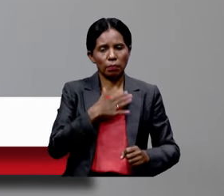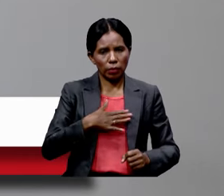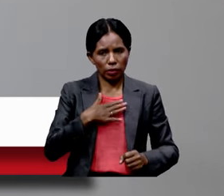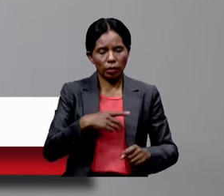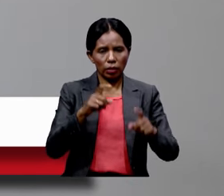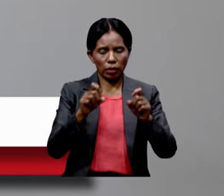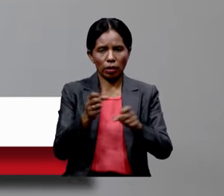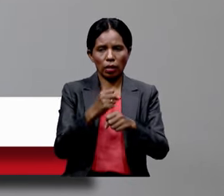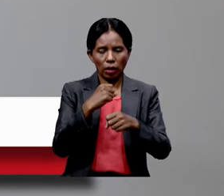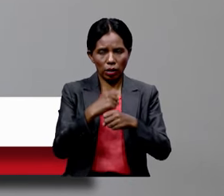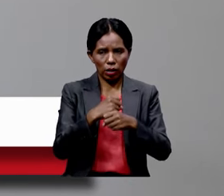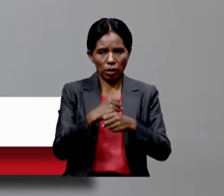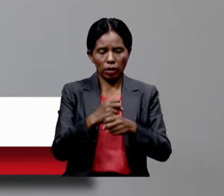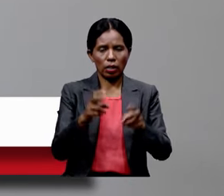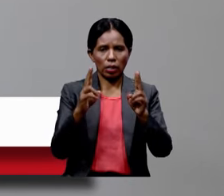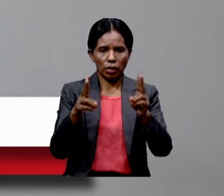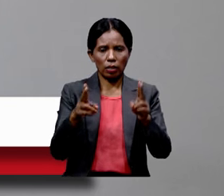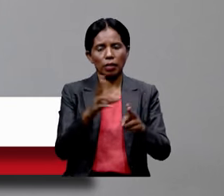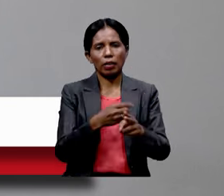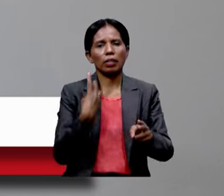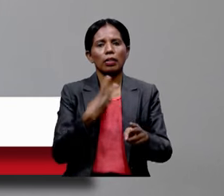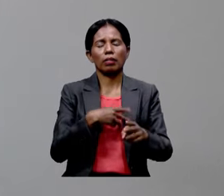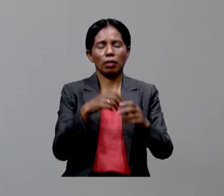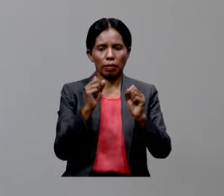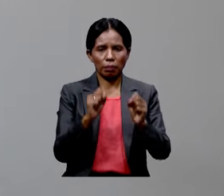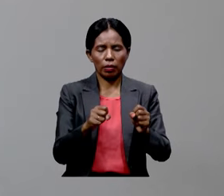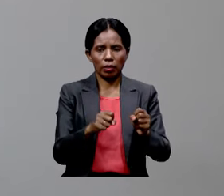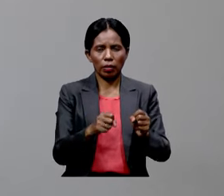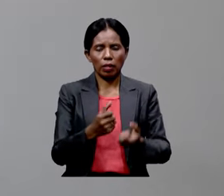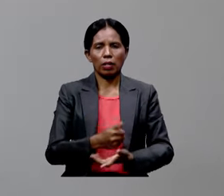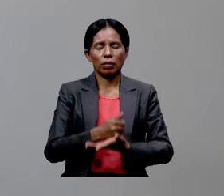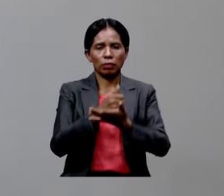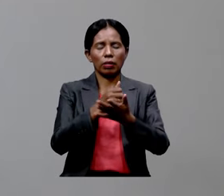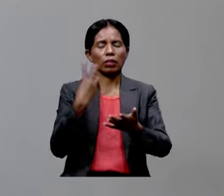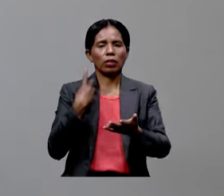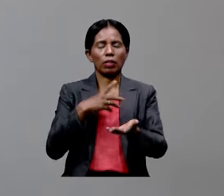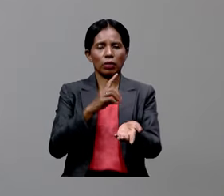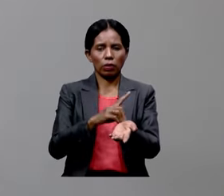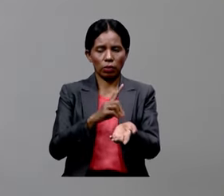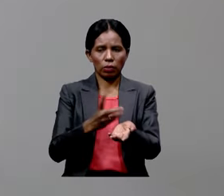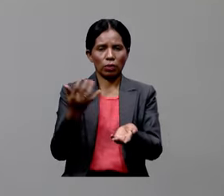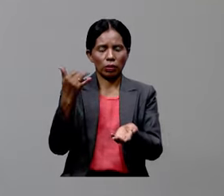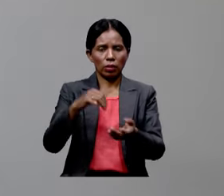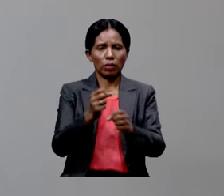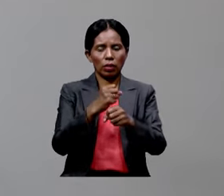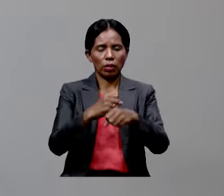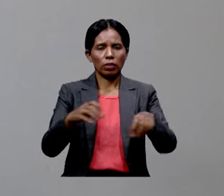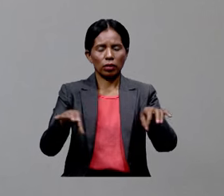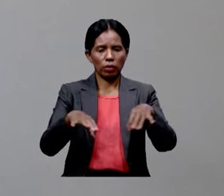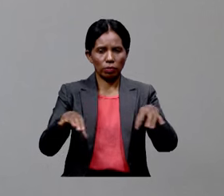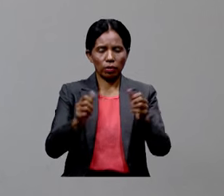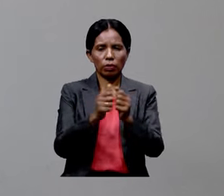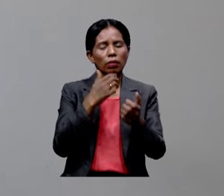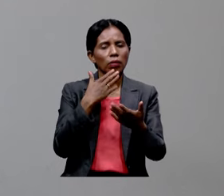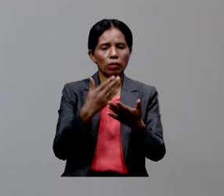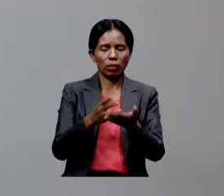halo intervenção imediata ruma, para ita bele facilita itine médico sira bele halo sine canar um dia. Também itine médico,